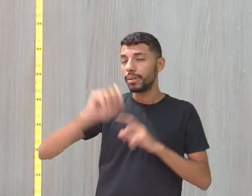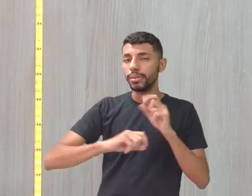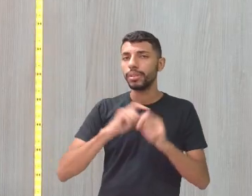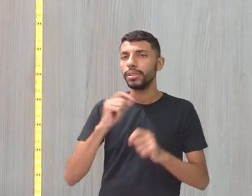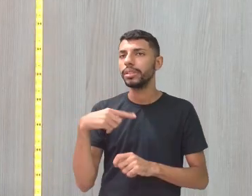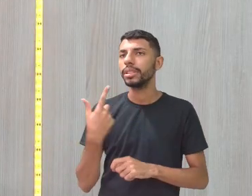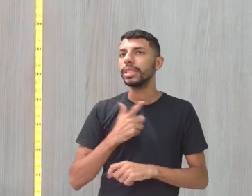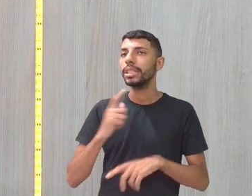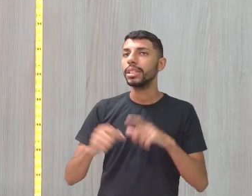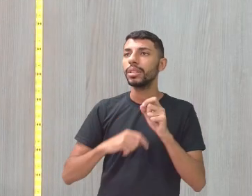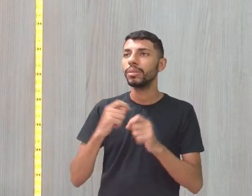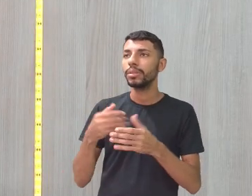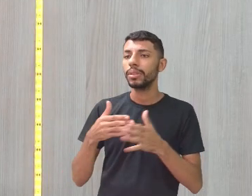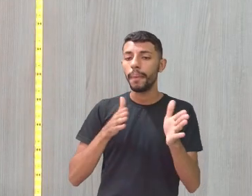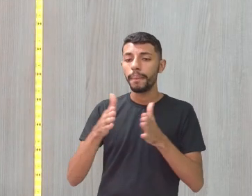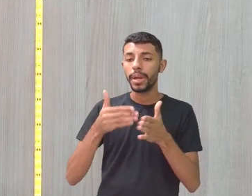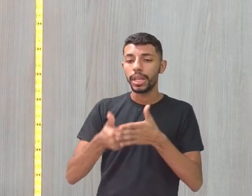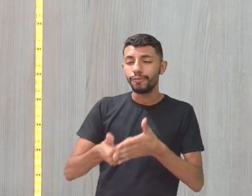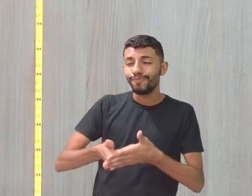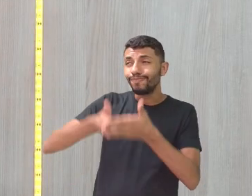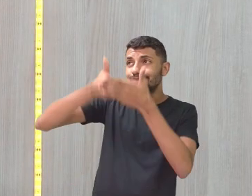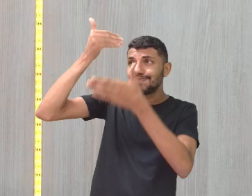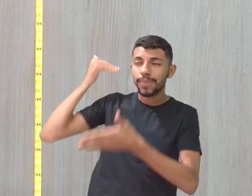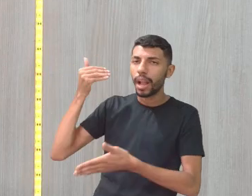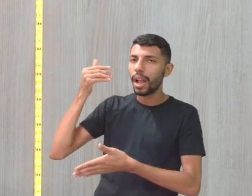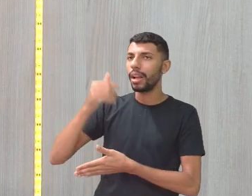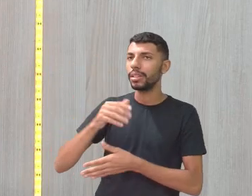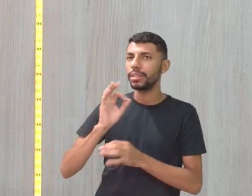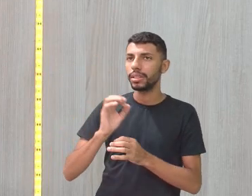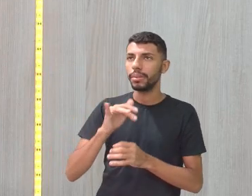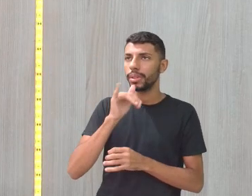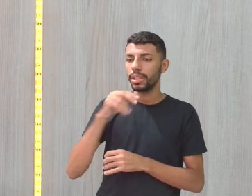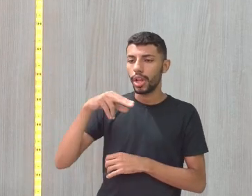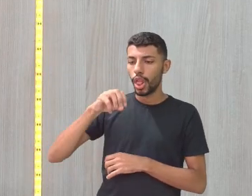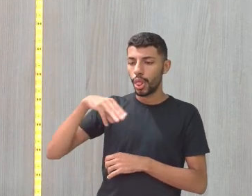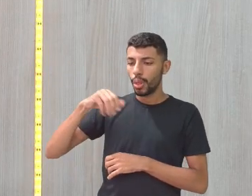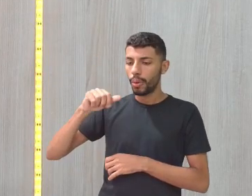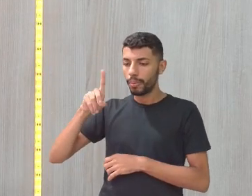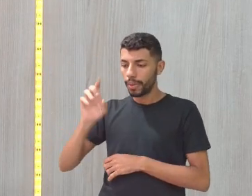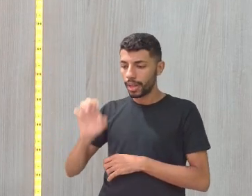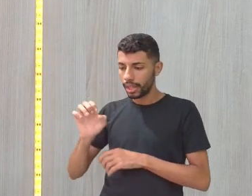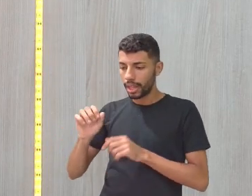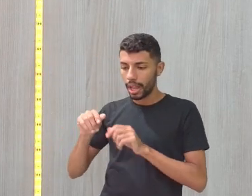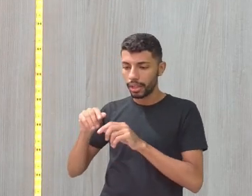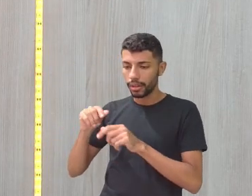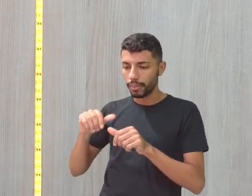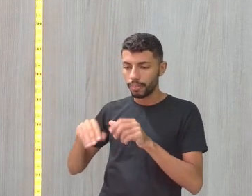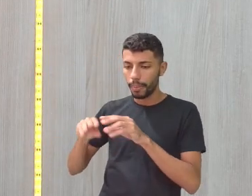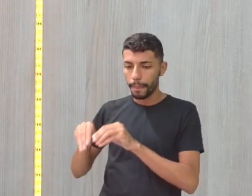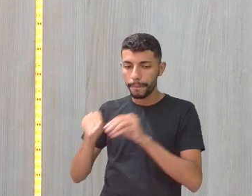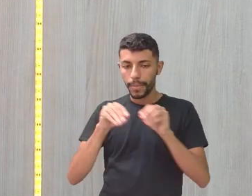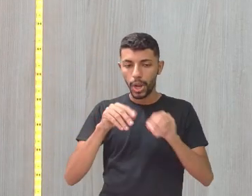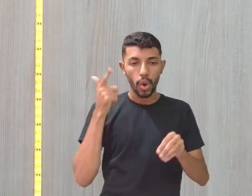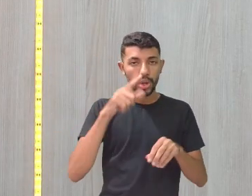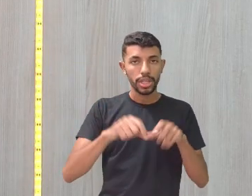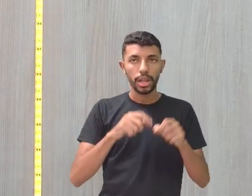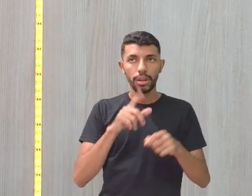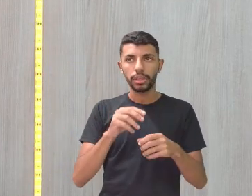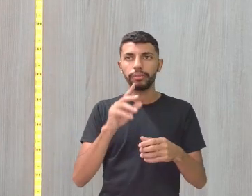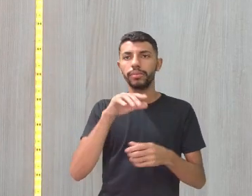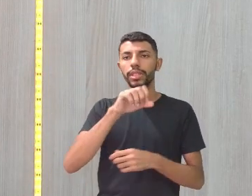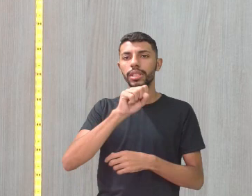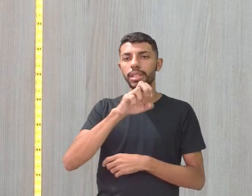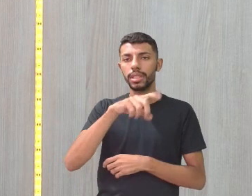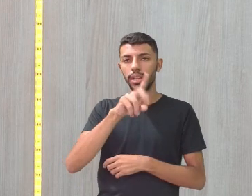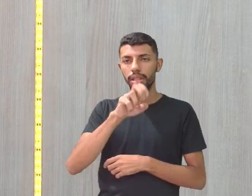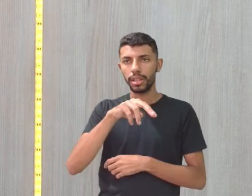período pré-histórico, quando o homem vai transitar, né? Deixa de ser nômade e passa a ser sedentário, e começa a produção agrícola, né?